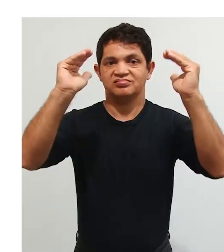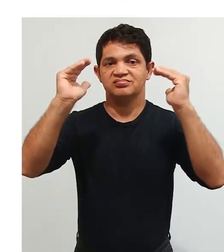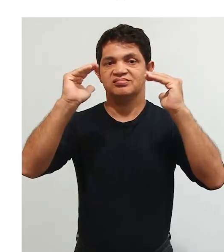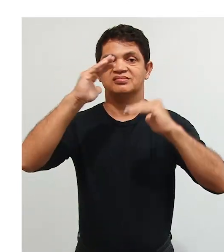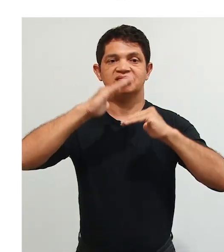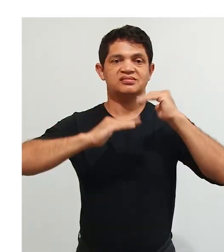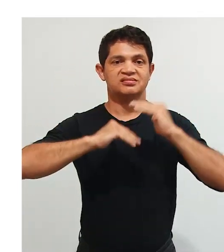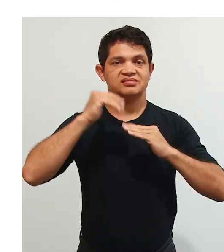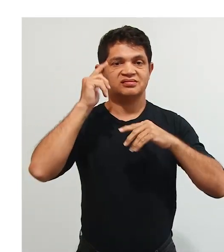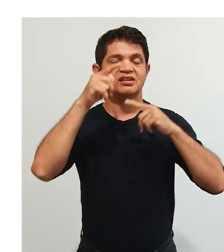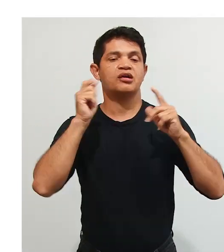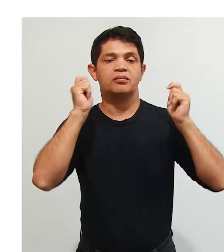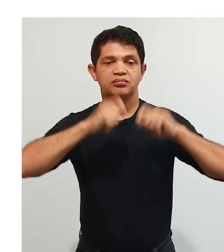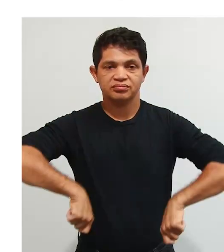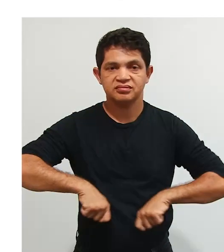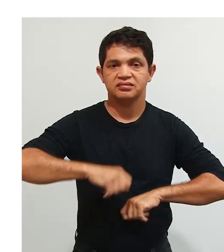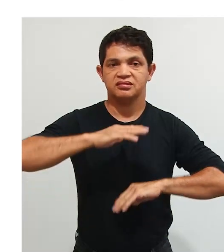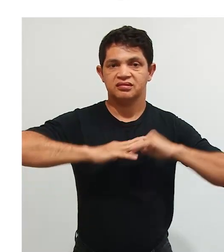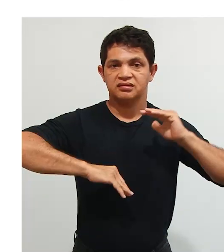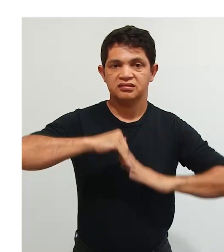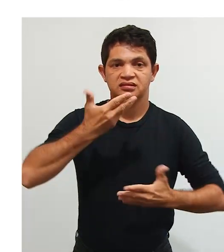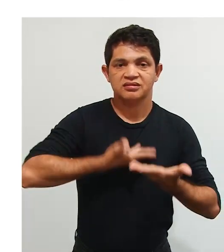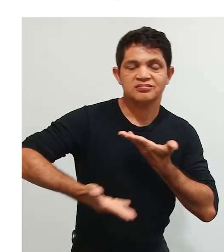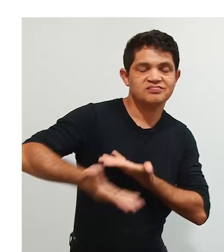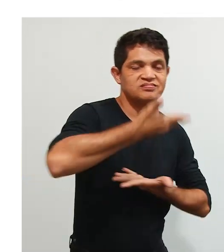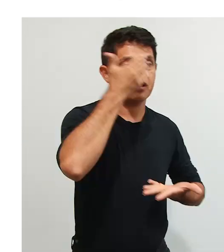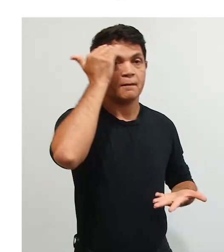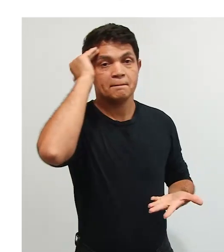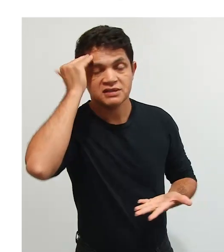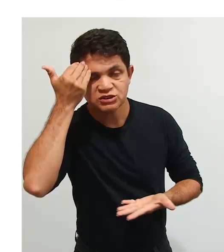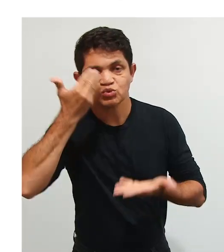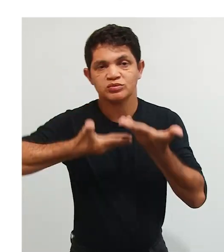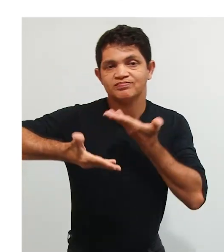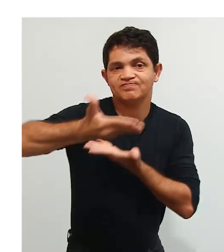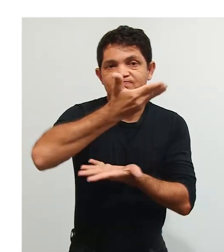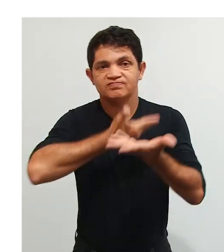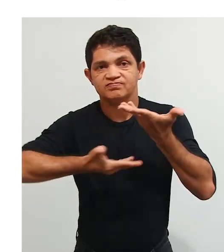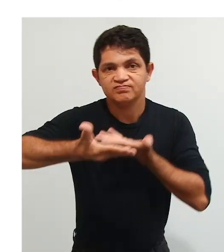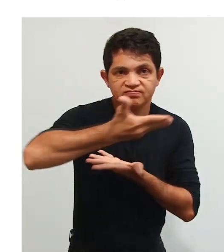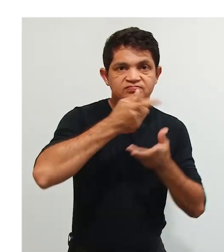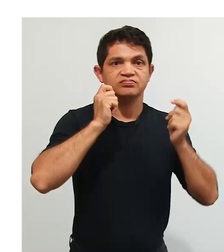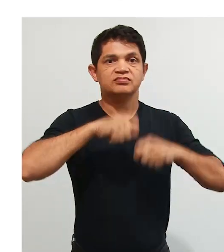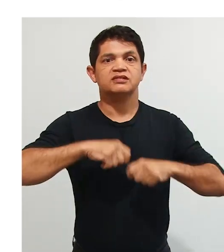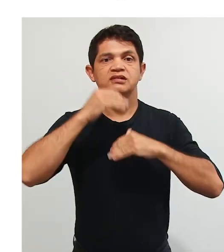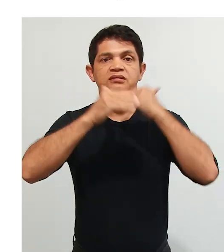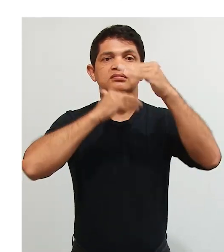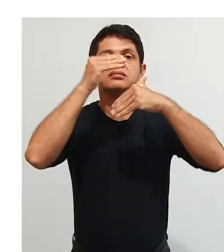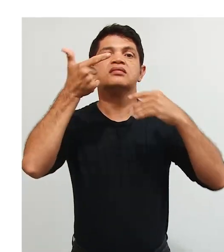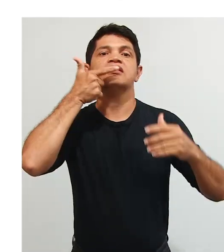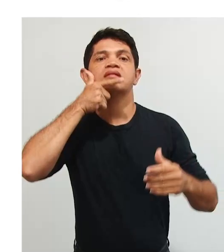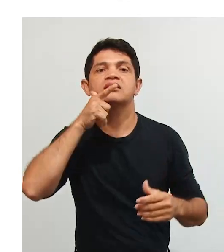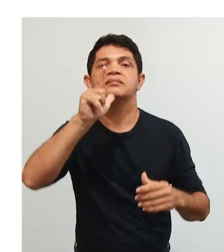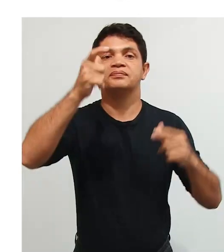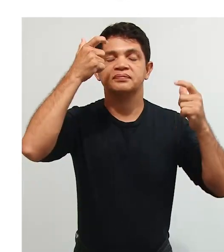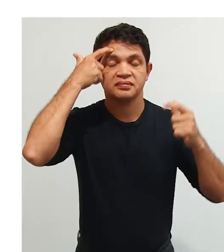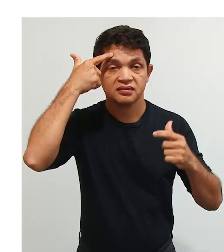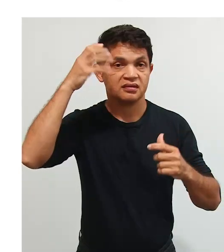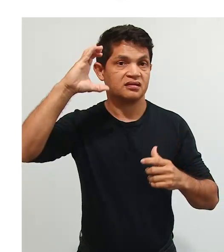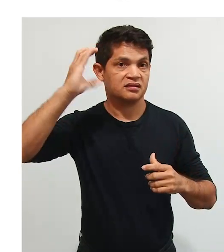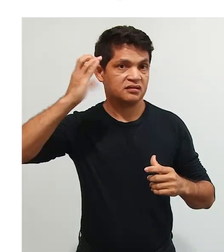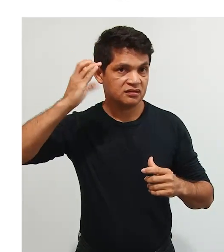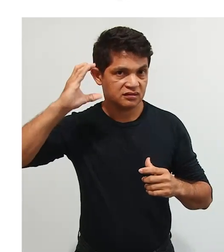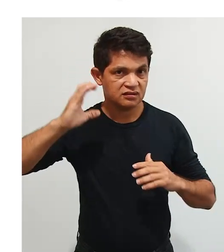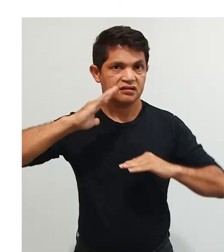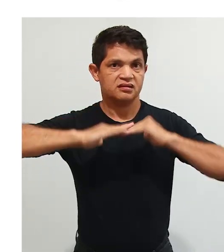e isso vai promover uma compreensão mútua. Também vai aumentar a eficiência.